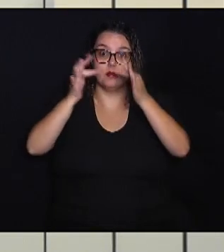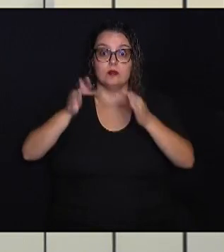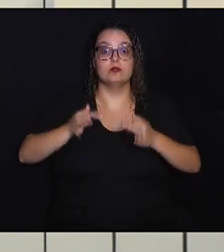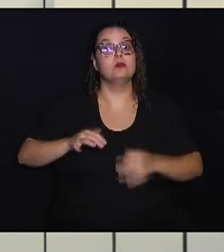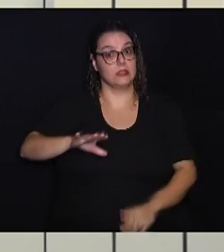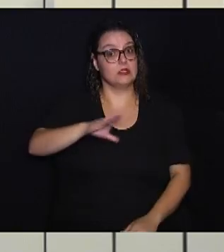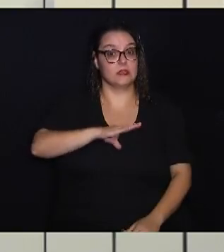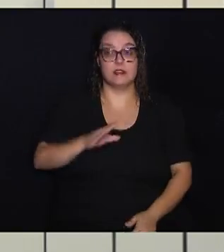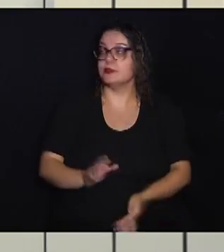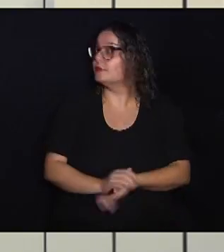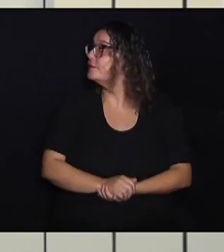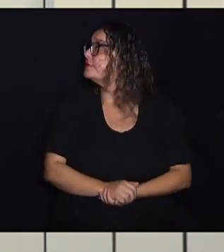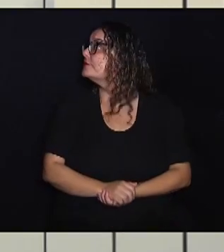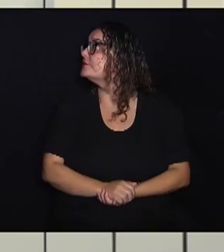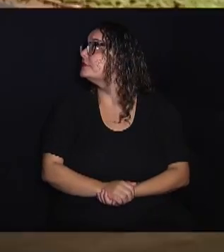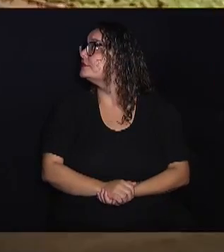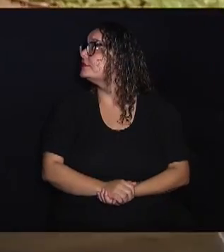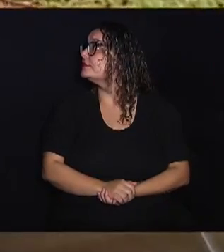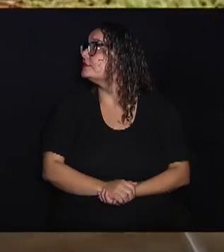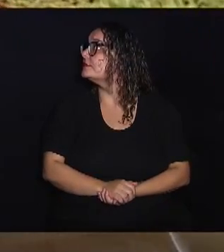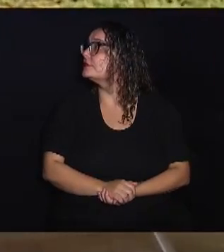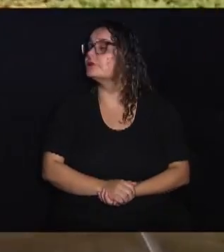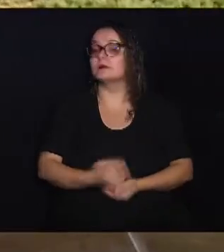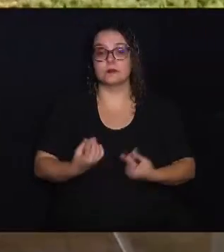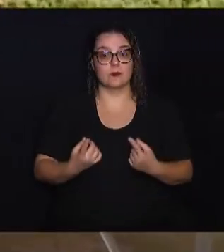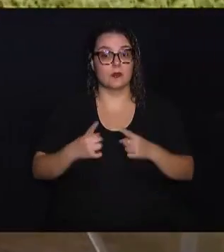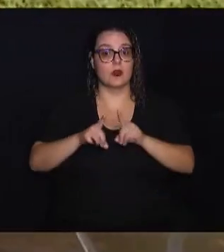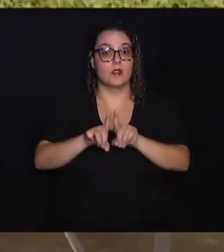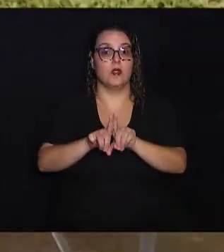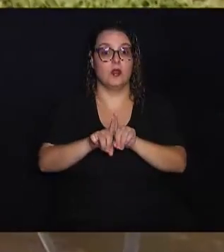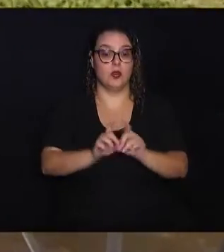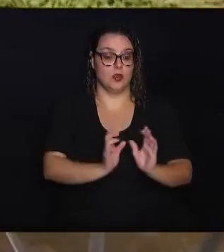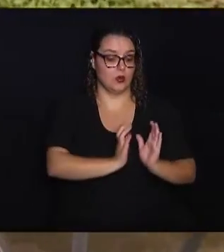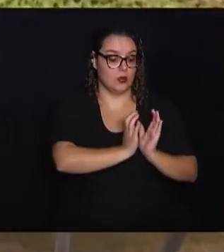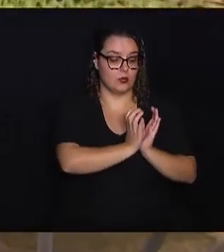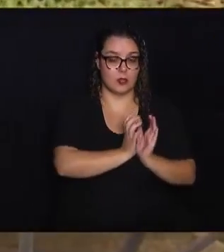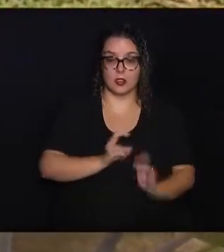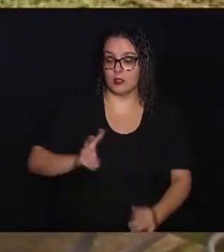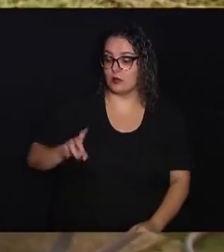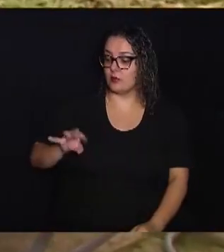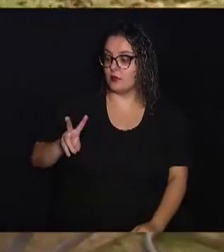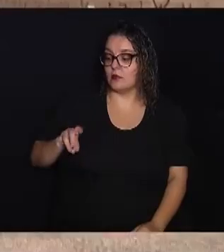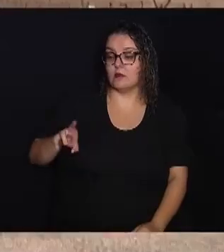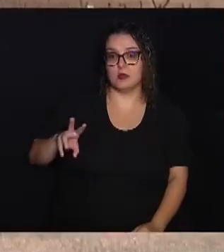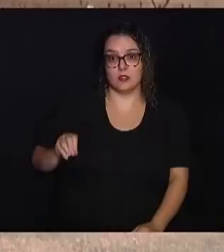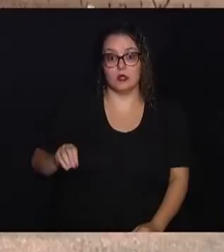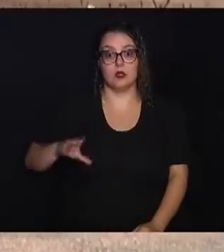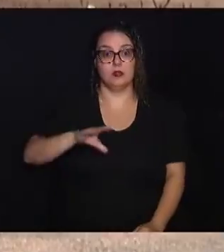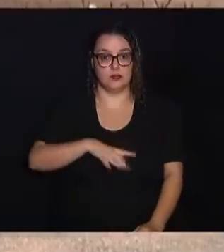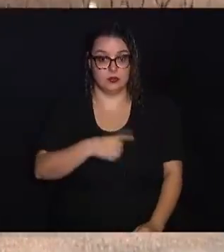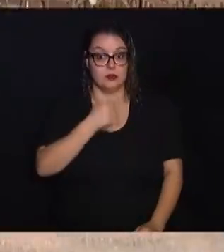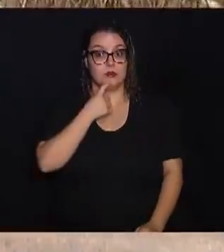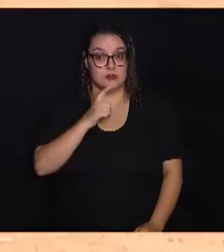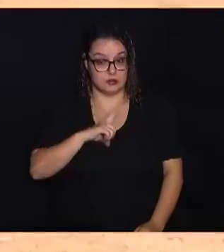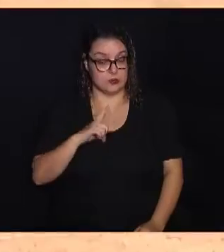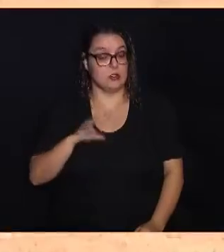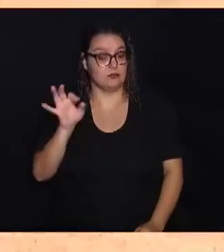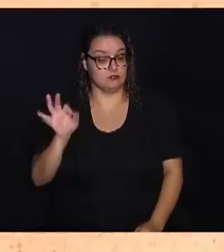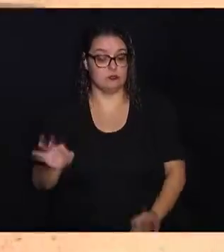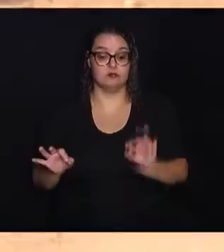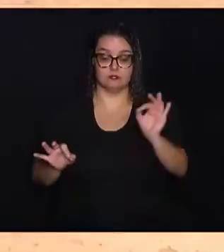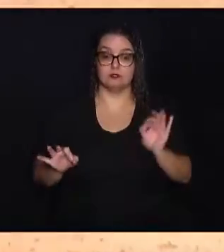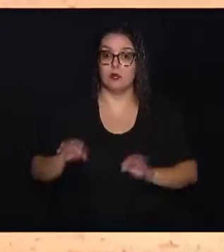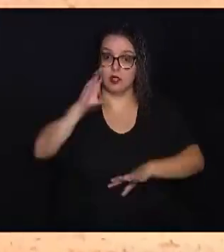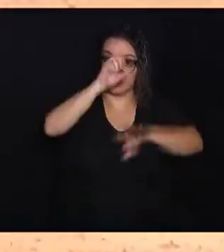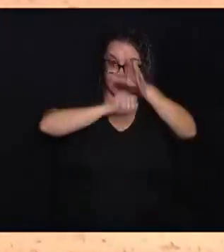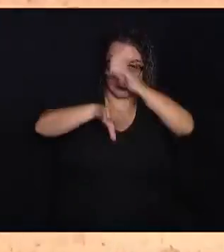cidade. A parceria entre a APAI e o Viveiro Municipal de Campinas tem proporcionado